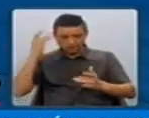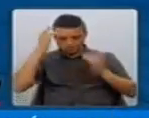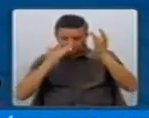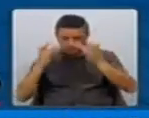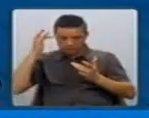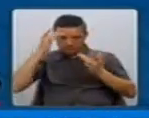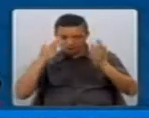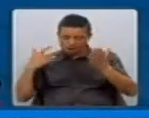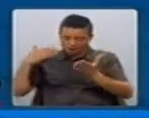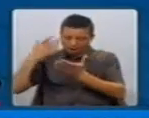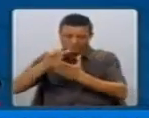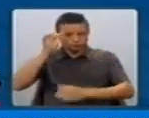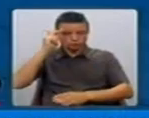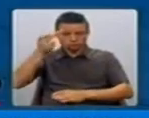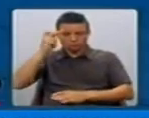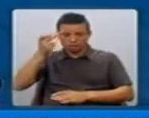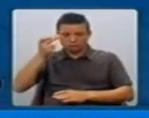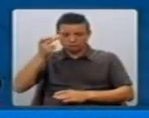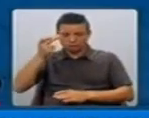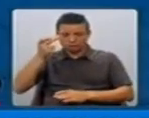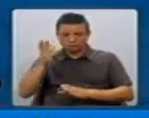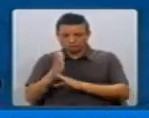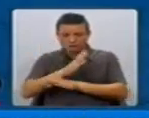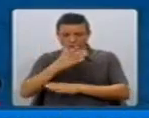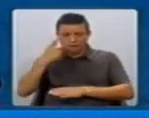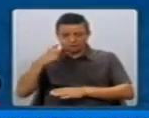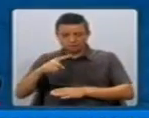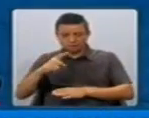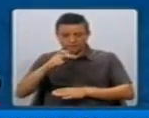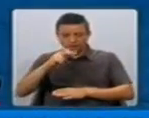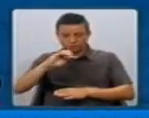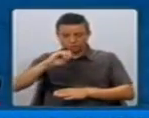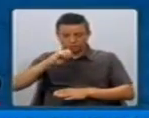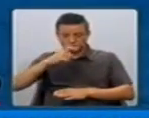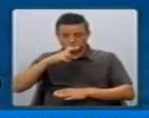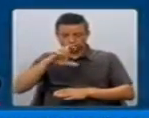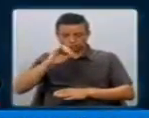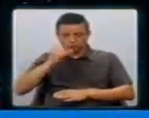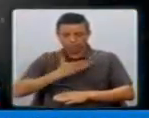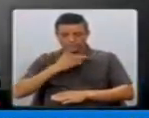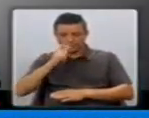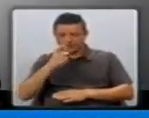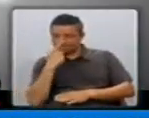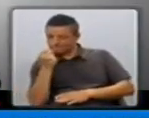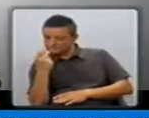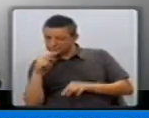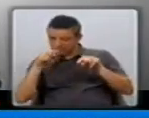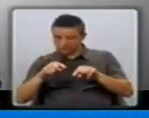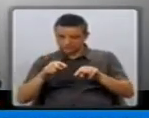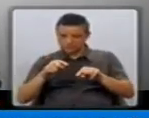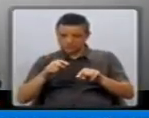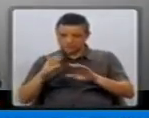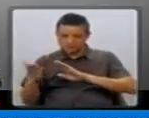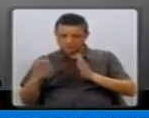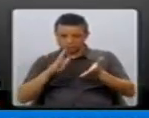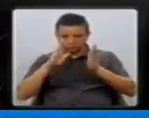há muito tempo atrás, tivemos um asteroide em tudo mais ou menos semelhante a Vesta, que provavelmente até